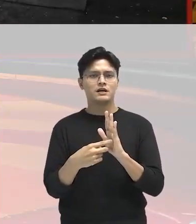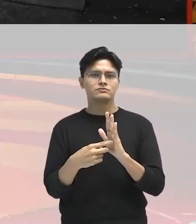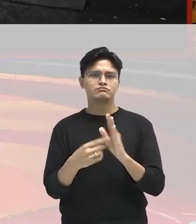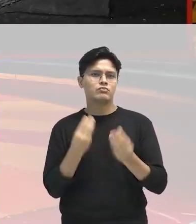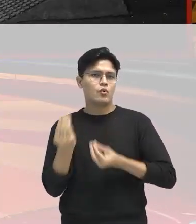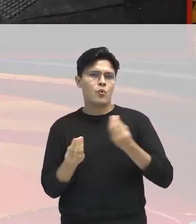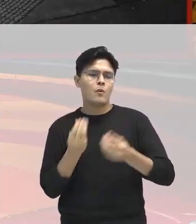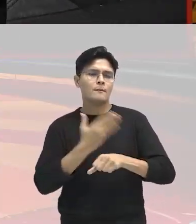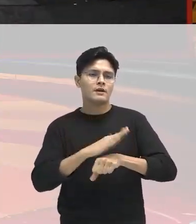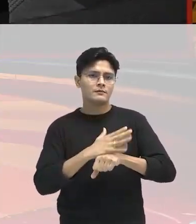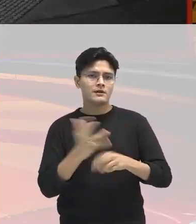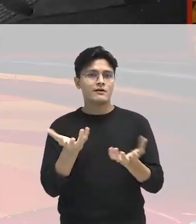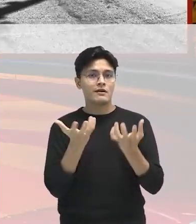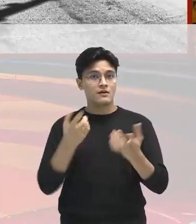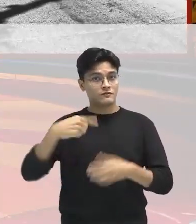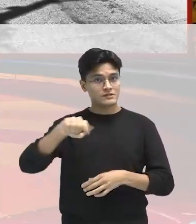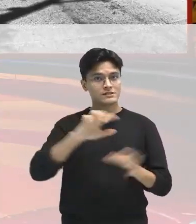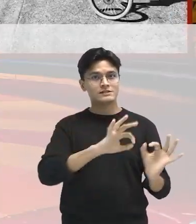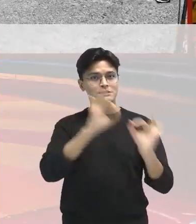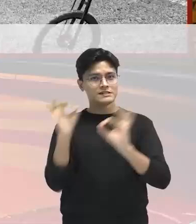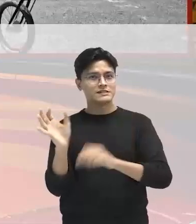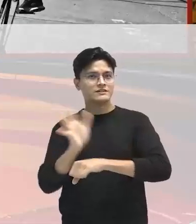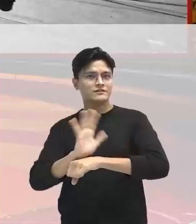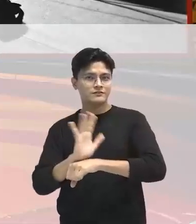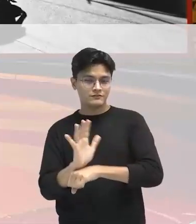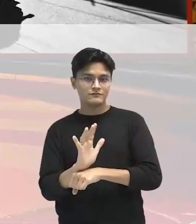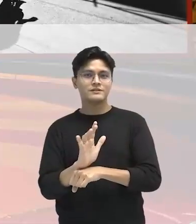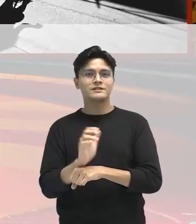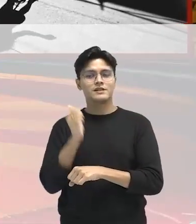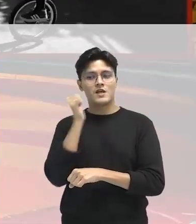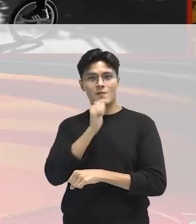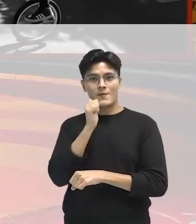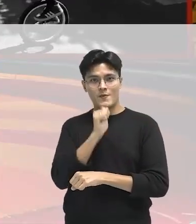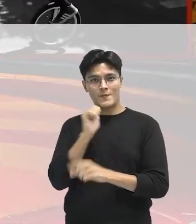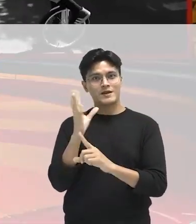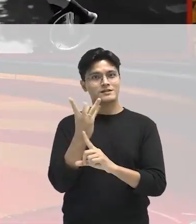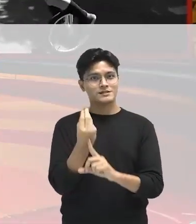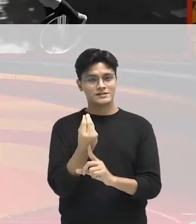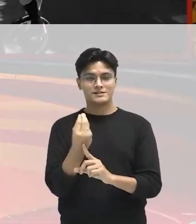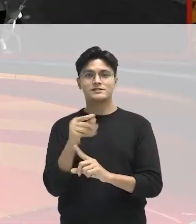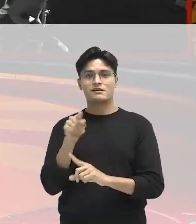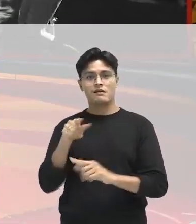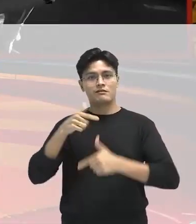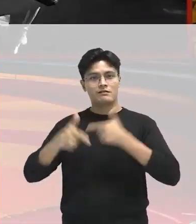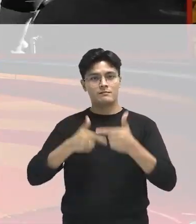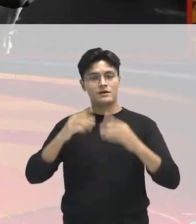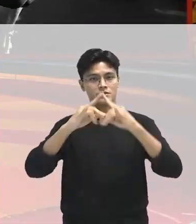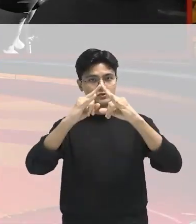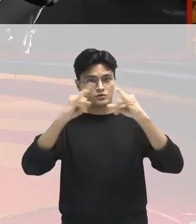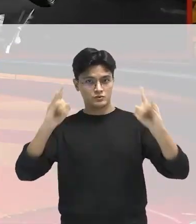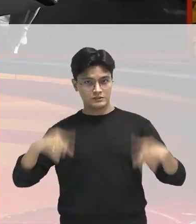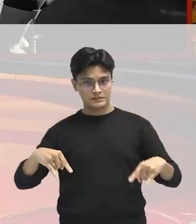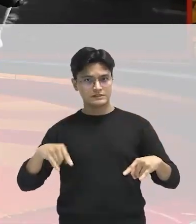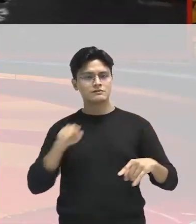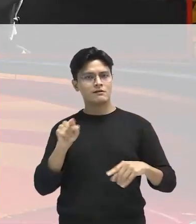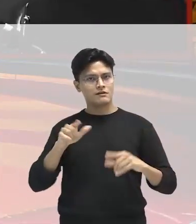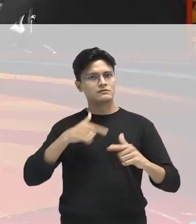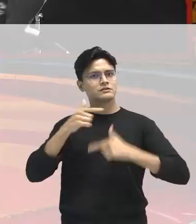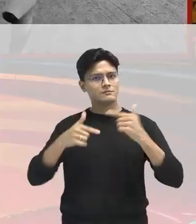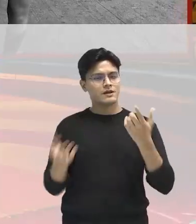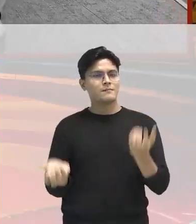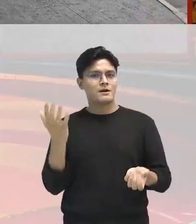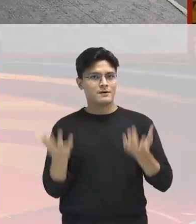prática, eu quero que vocês acompanhem o próximo vídeo, que é de uma artista circense que trabalha justamente